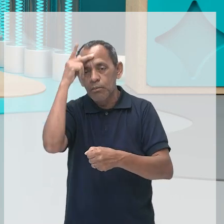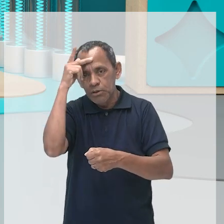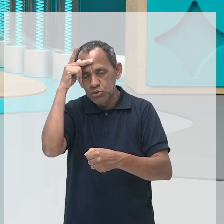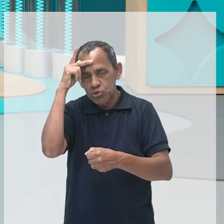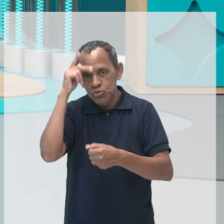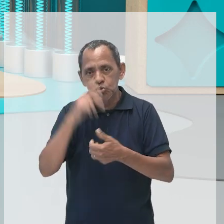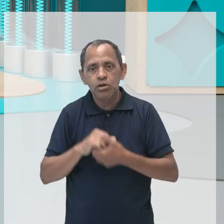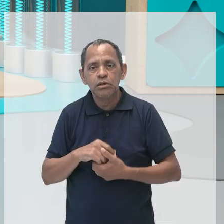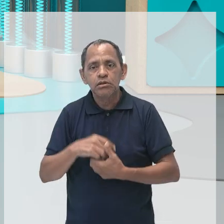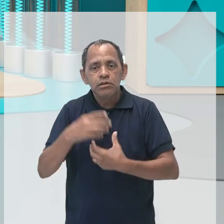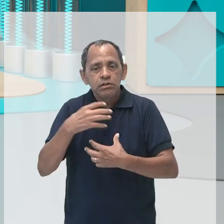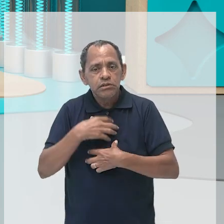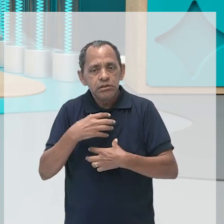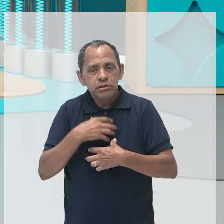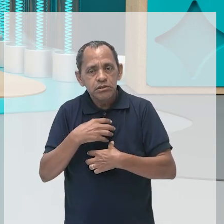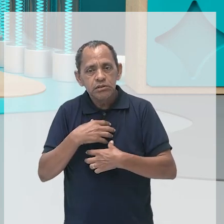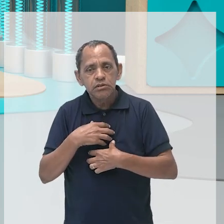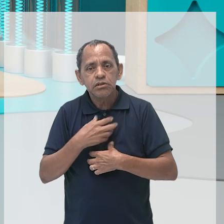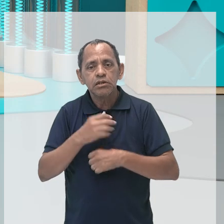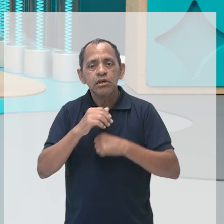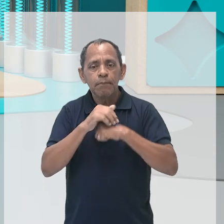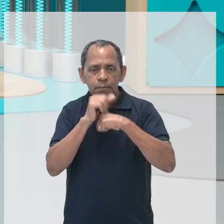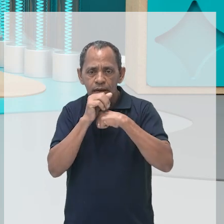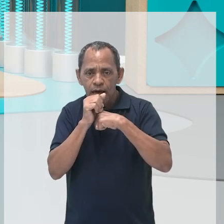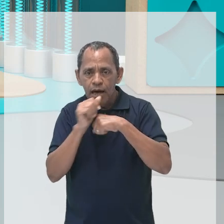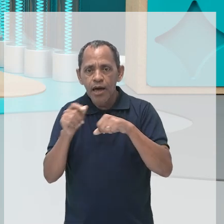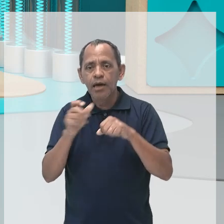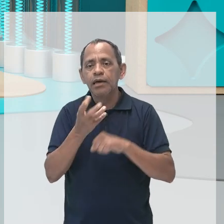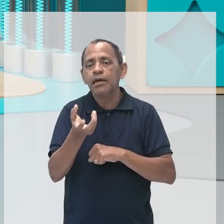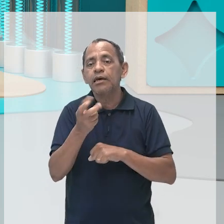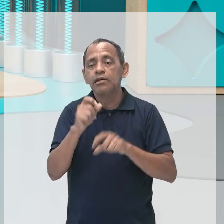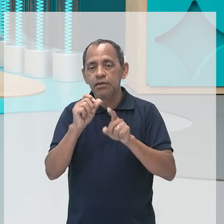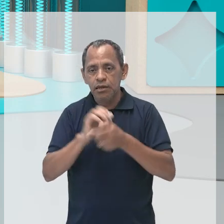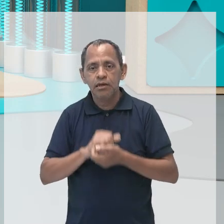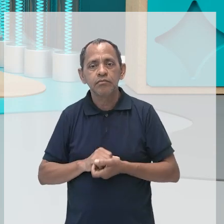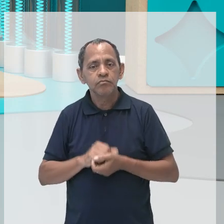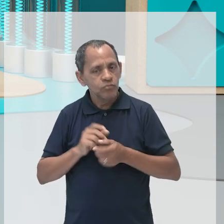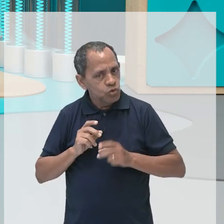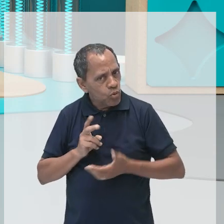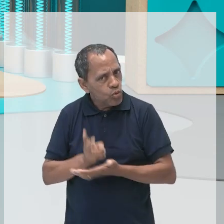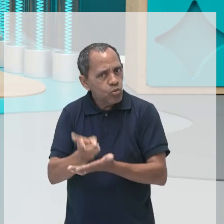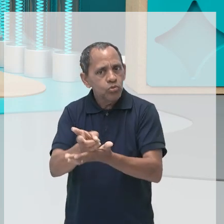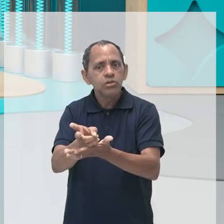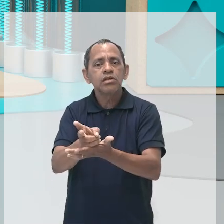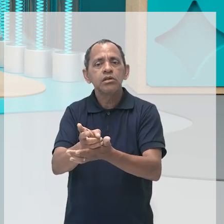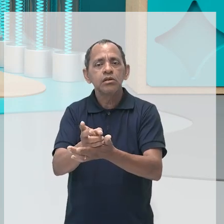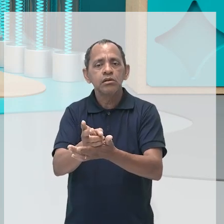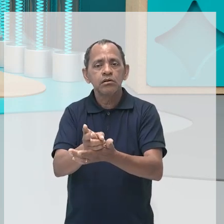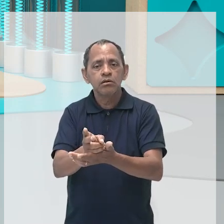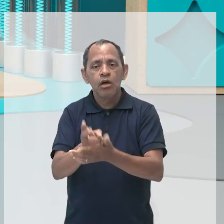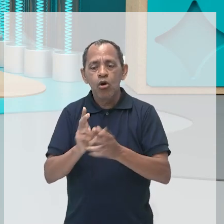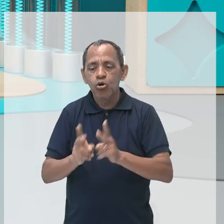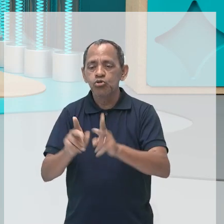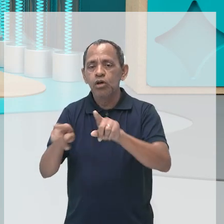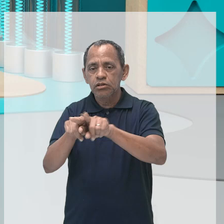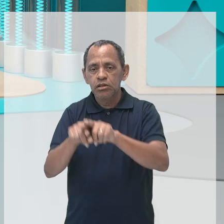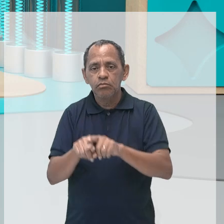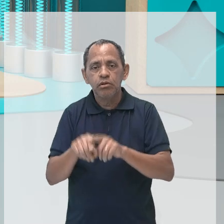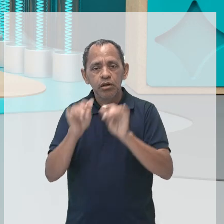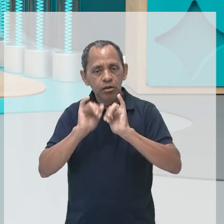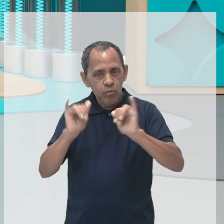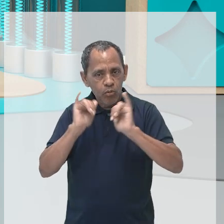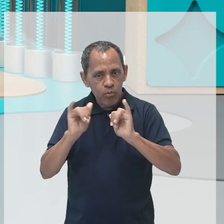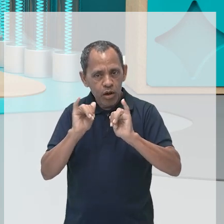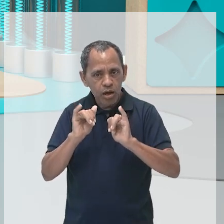fique sensibilizada e queira assumir, ou seja, seguir essa ideia que a propaganda busca